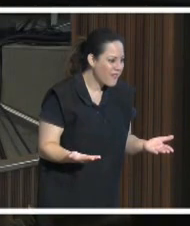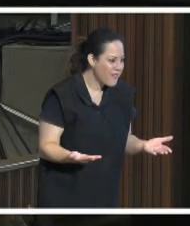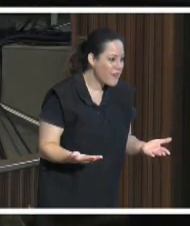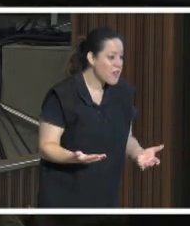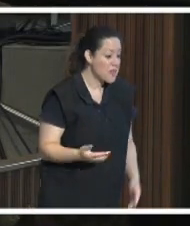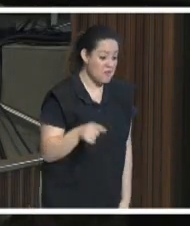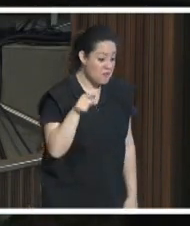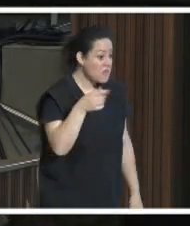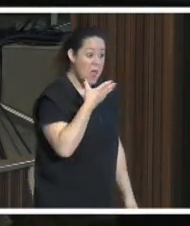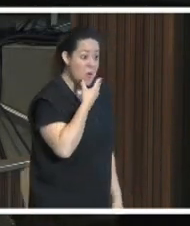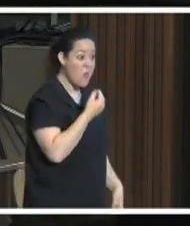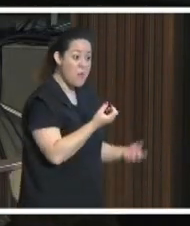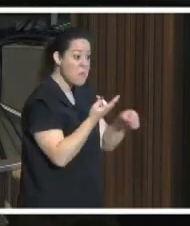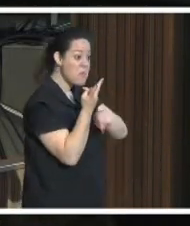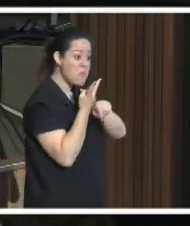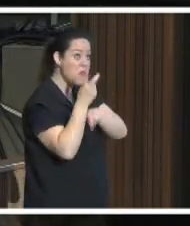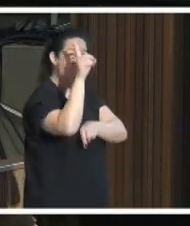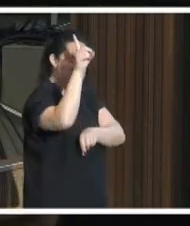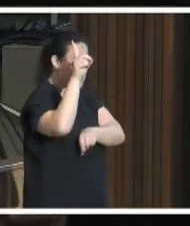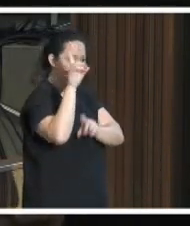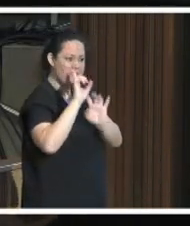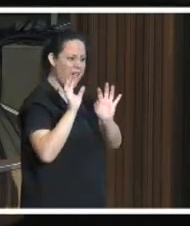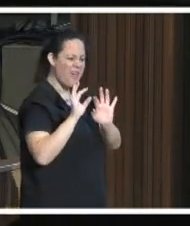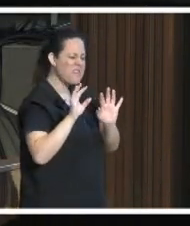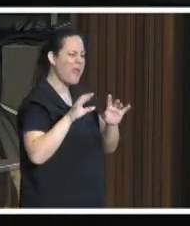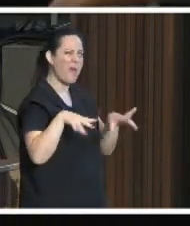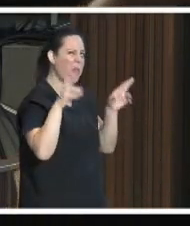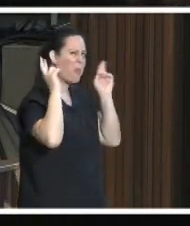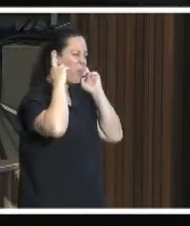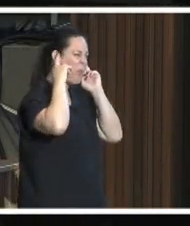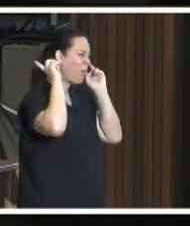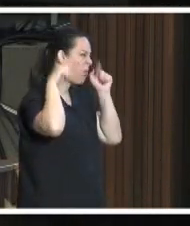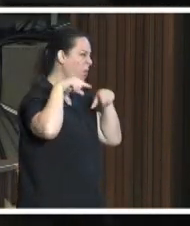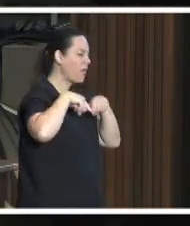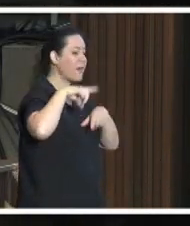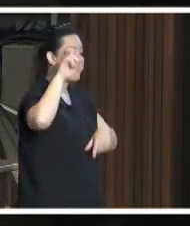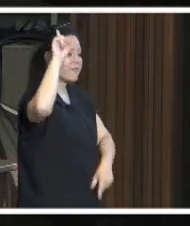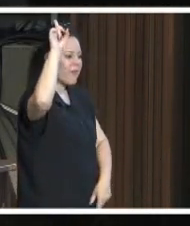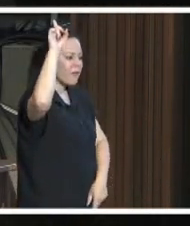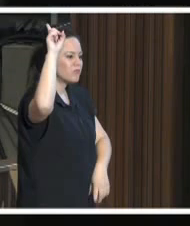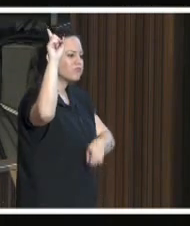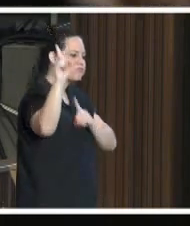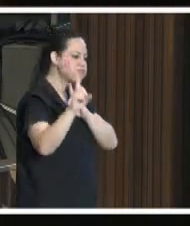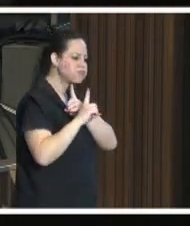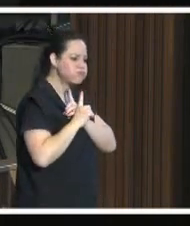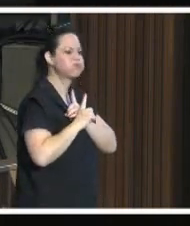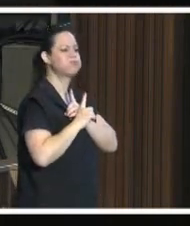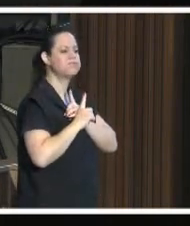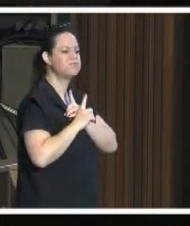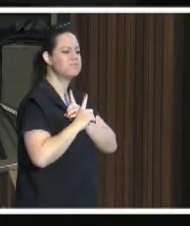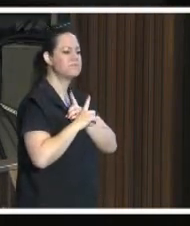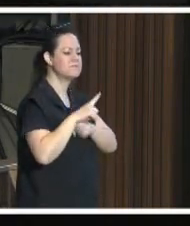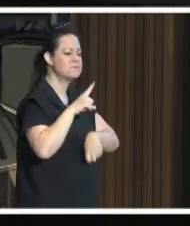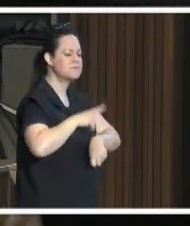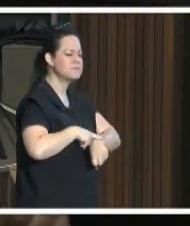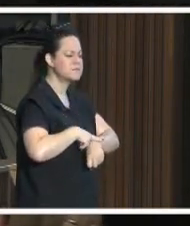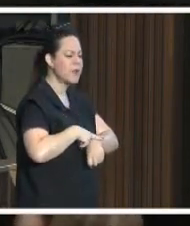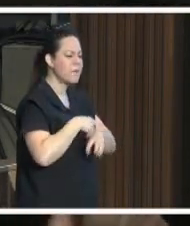procurando Deus, era Deus que estava procurando ele, e foi encontrá-lo justamente naquele momento mais